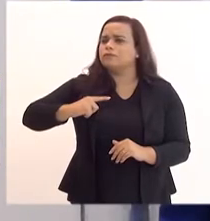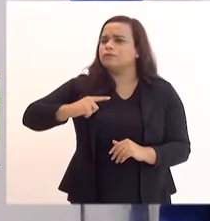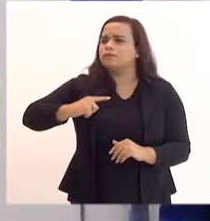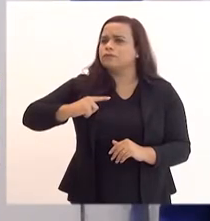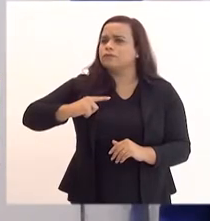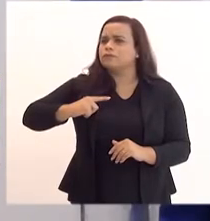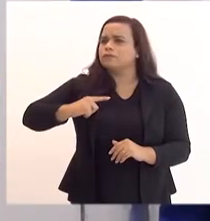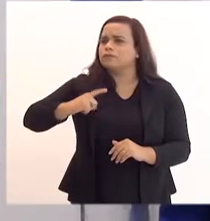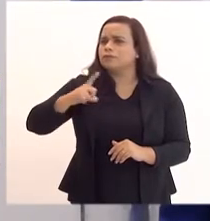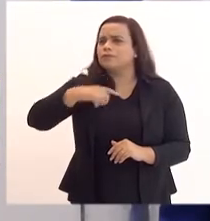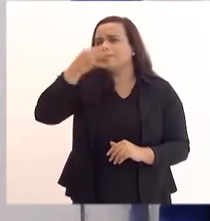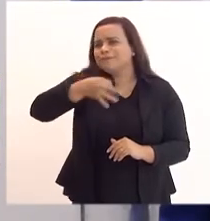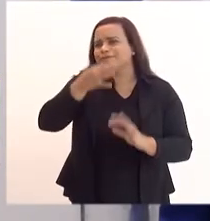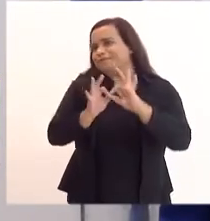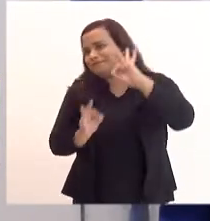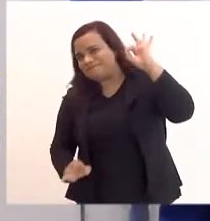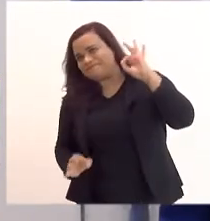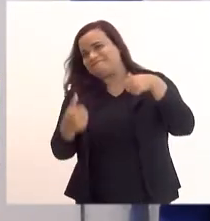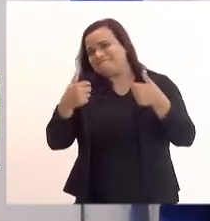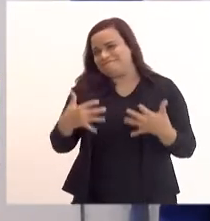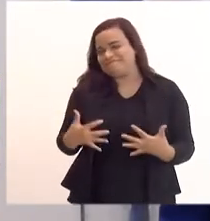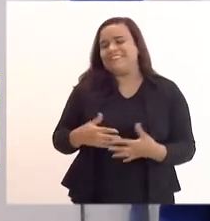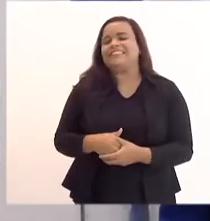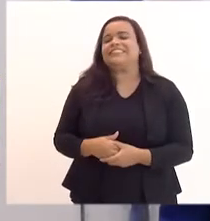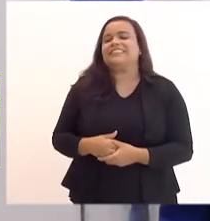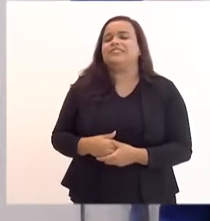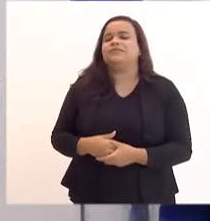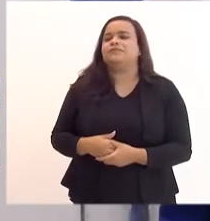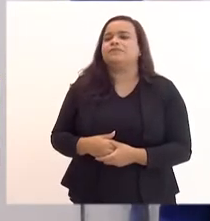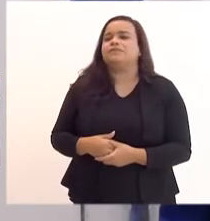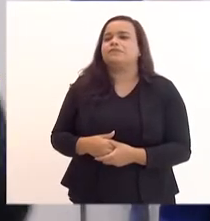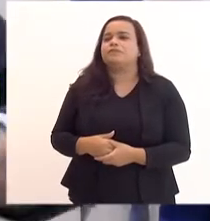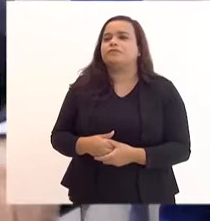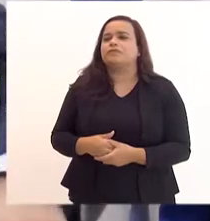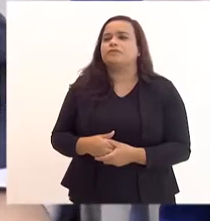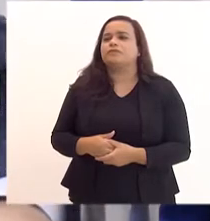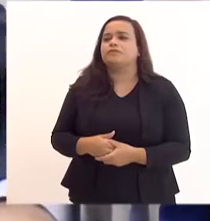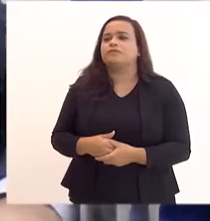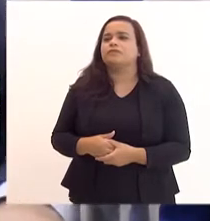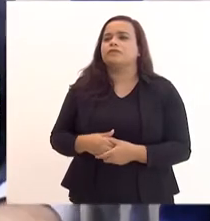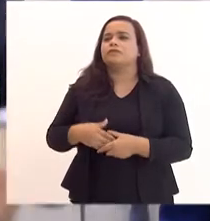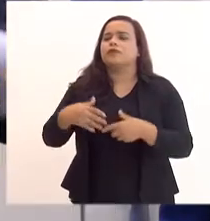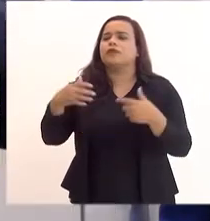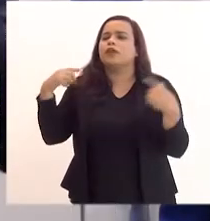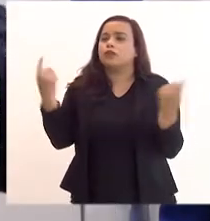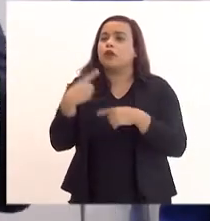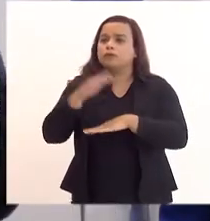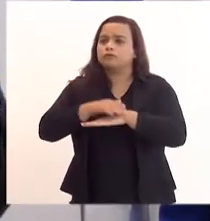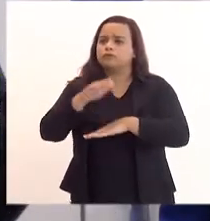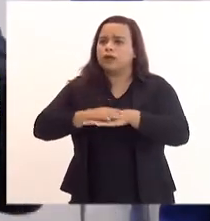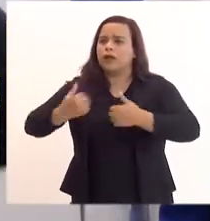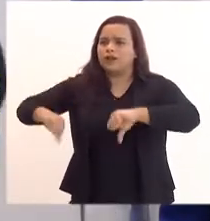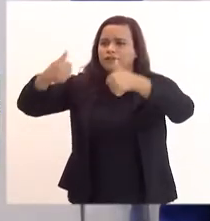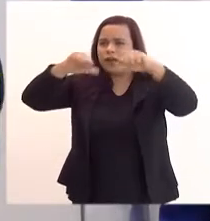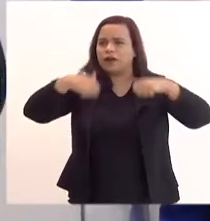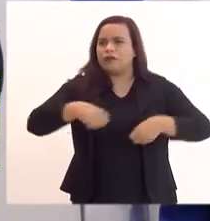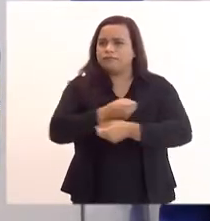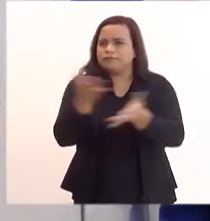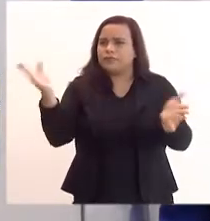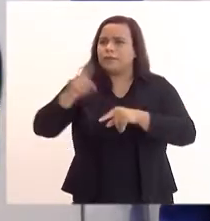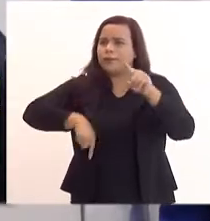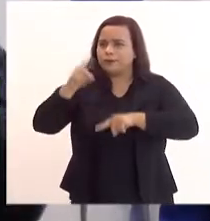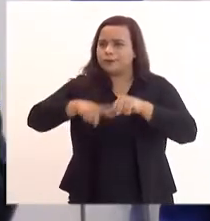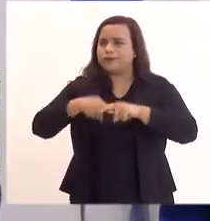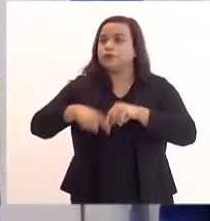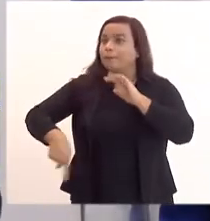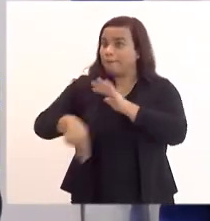porque eu tenho um parecer longo a respeito disso, salvo o melhor juízo, que não os compete no momento avaliar a distribuição de produtos à base de